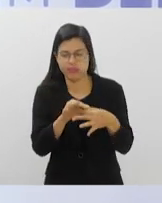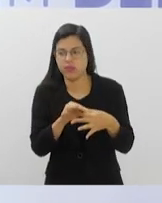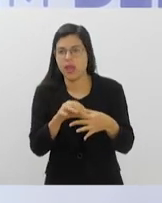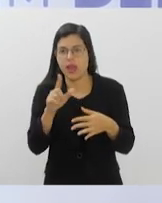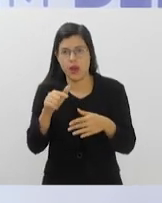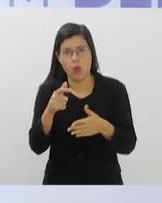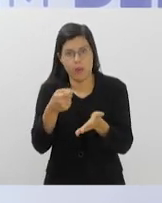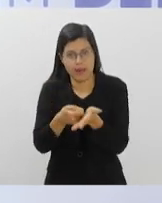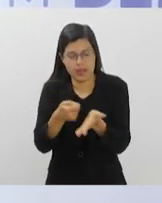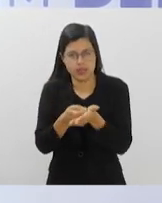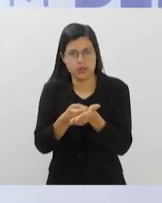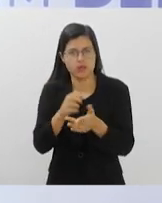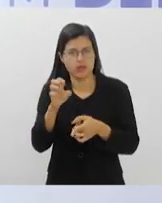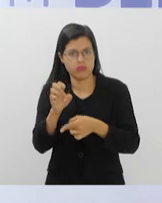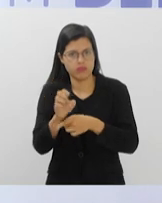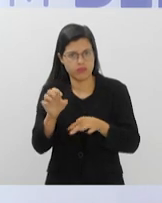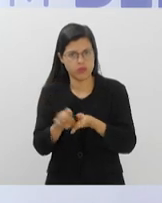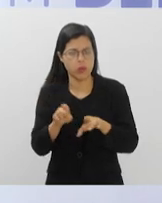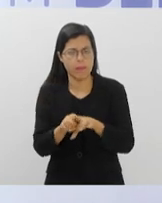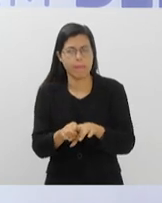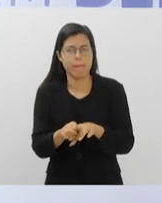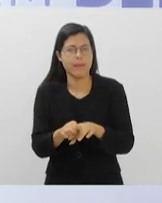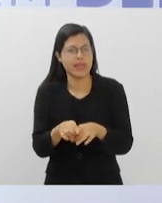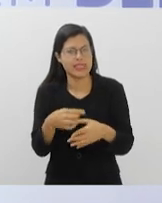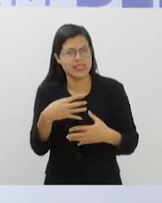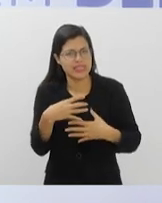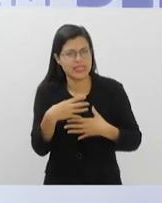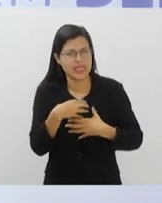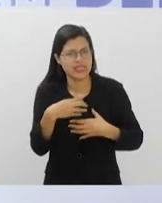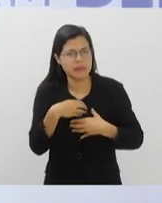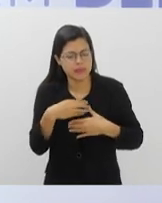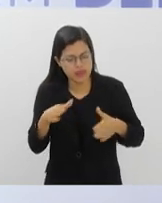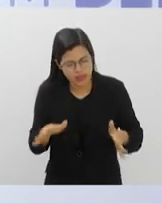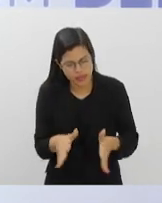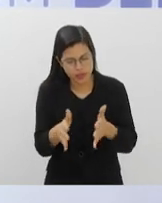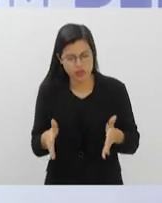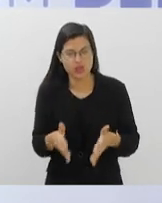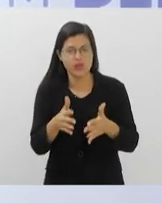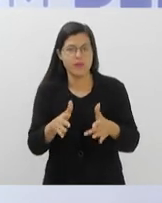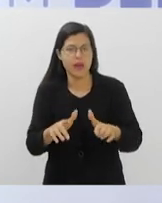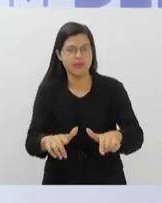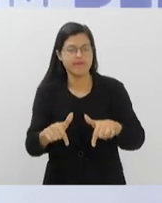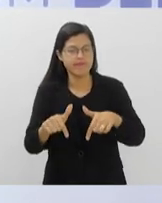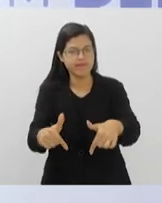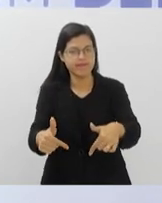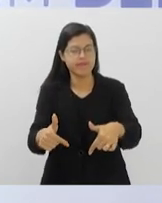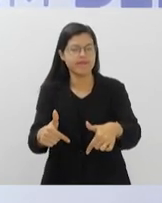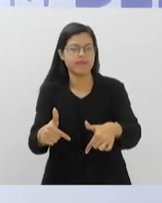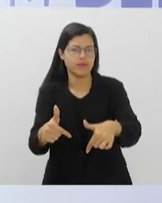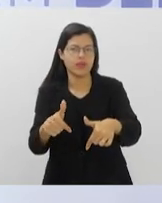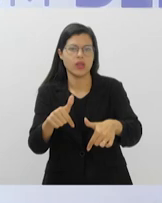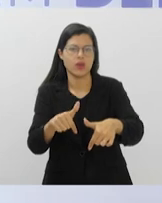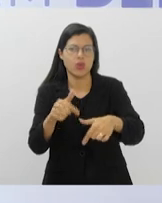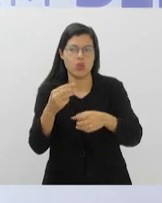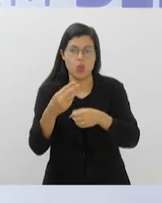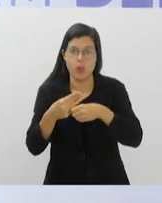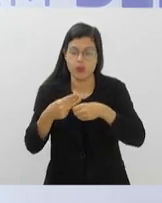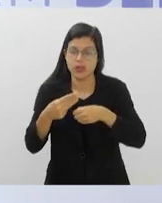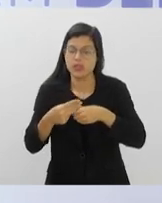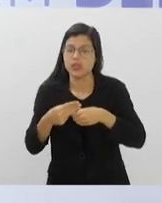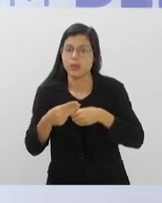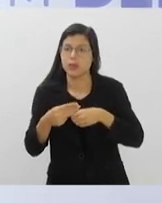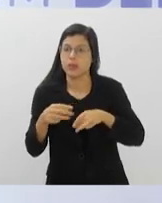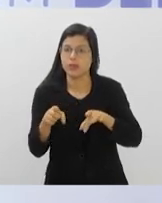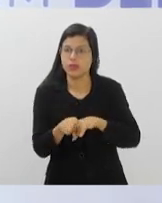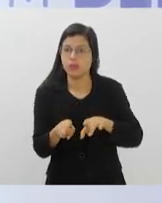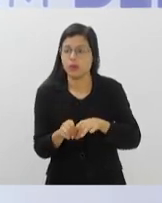também em sensibilizar e fomentar em participar ativamente dos Municípios no que toca também